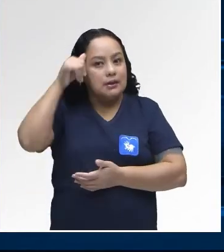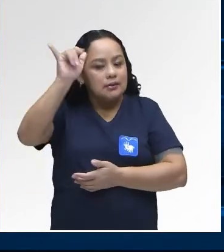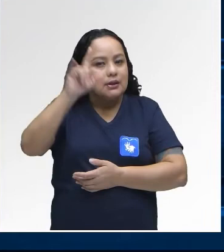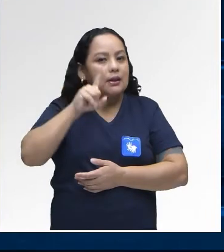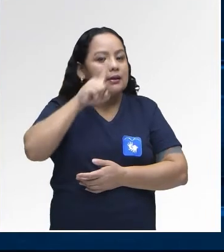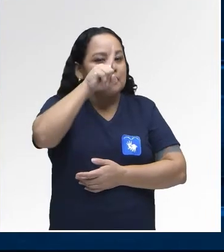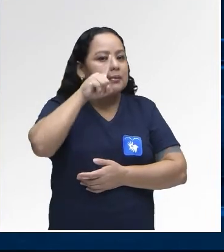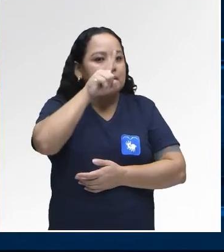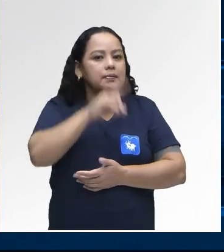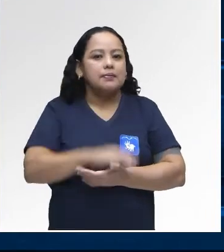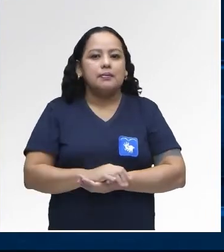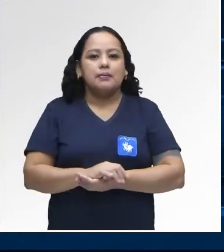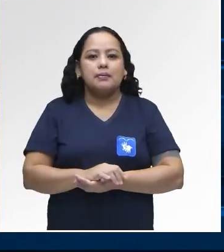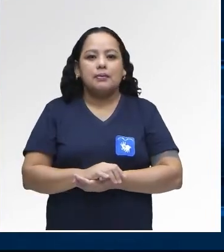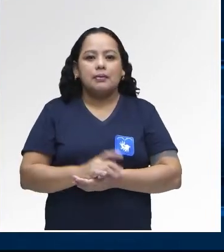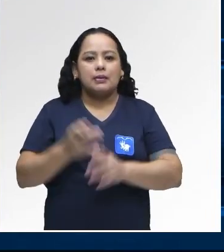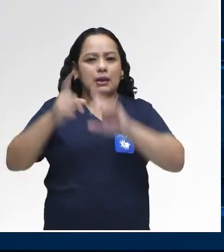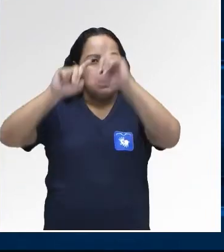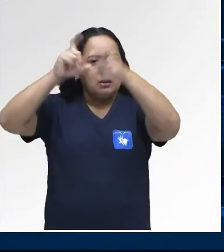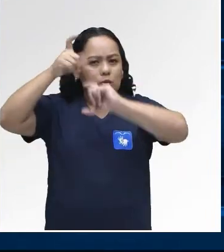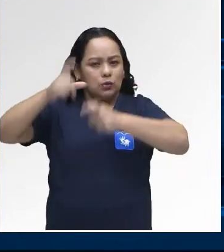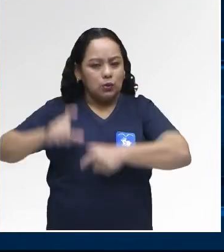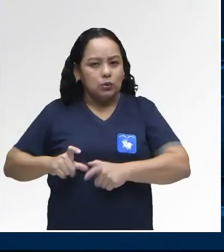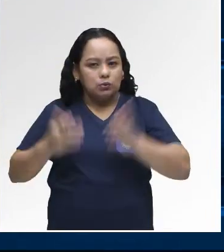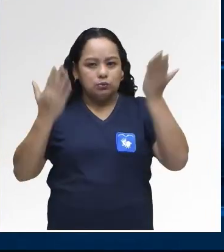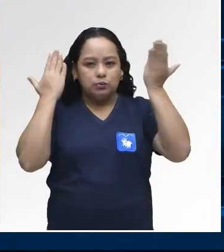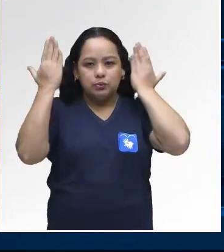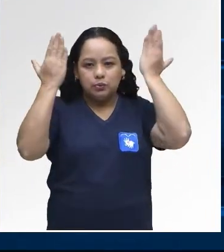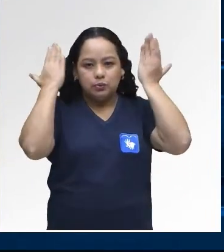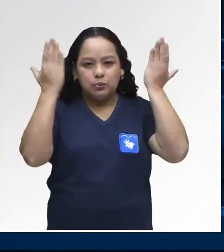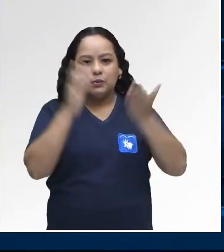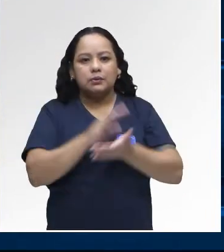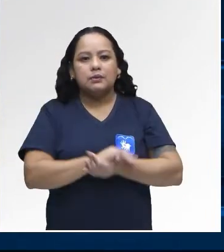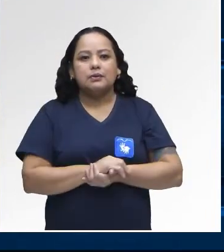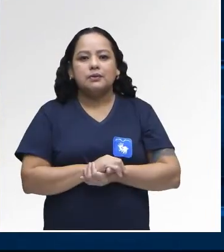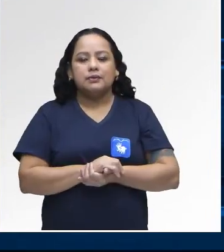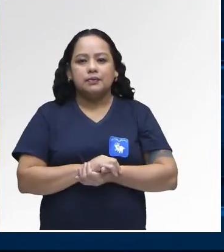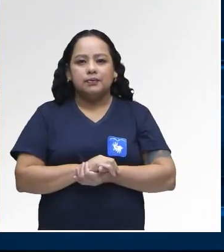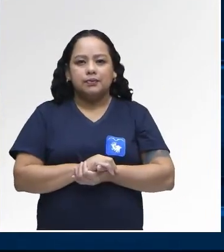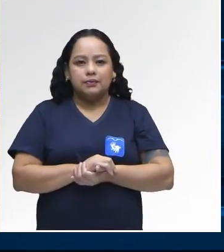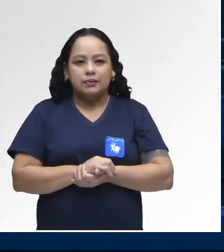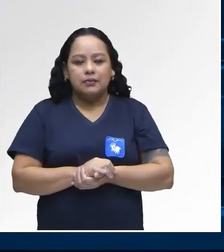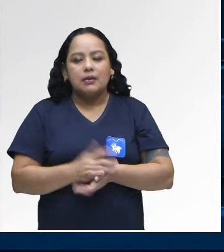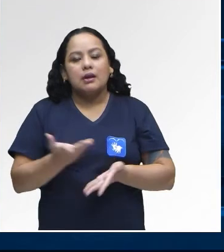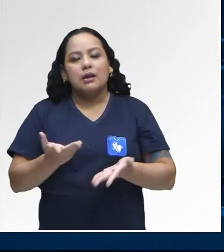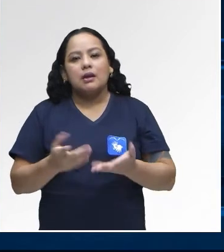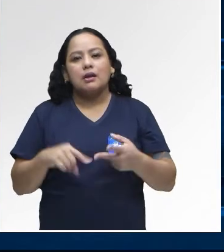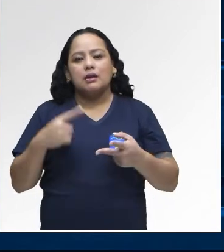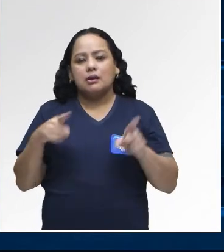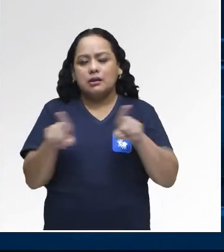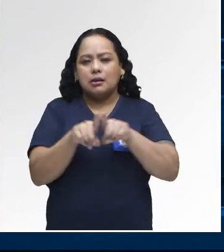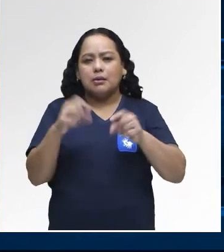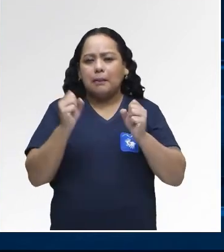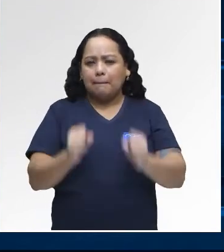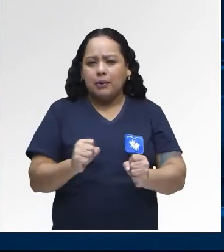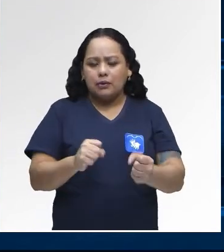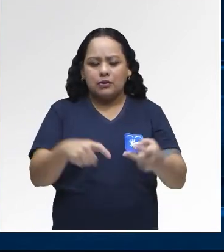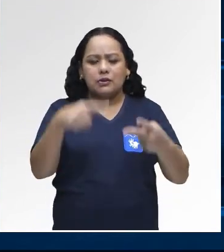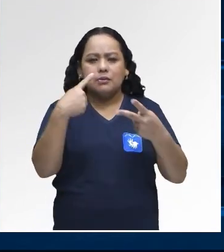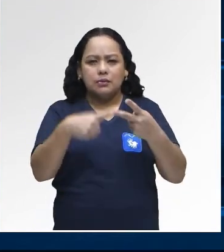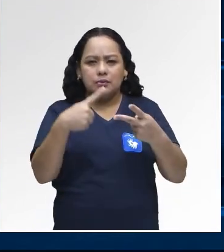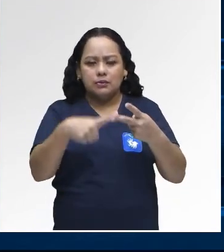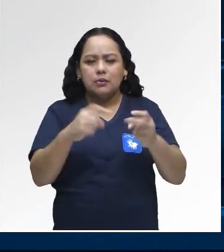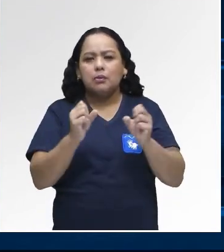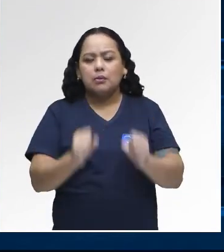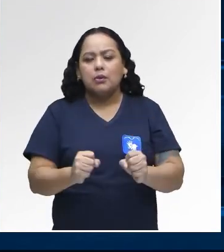né? Transtornos psiquiátricos. Quem tem transtorno psiquiátrico pode ser um fator